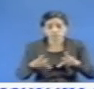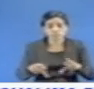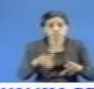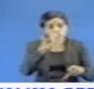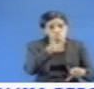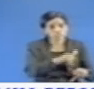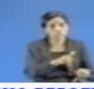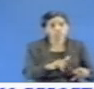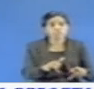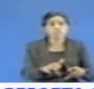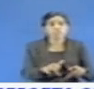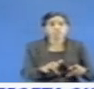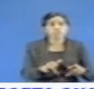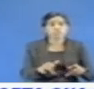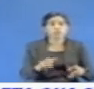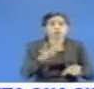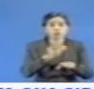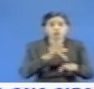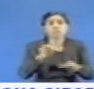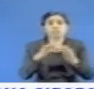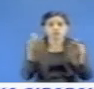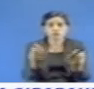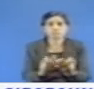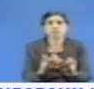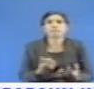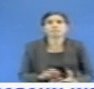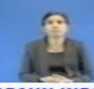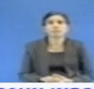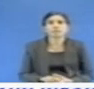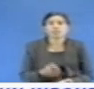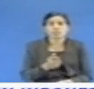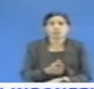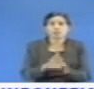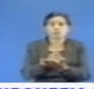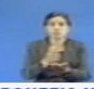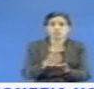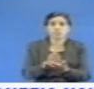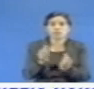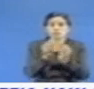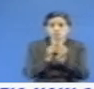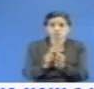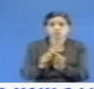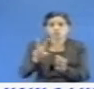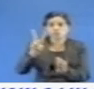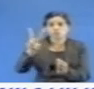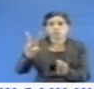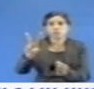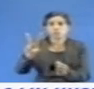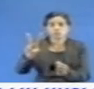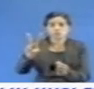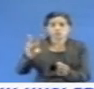afeta ba ser na família equipamento selo que ne beta apoio orçamento rihundro nulo racing Husi governo do Japão li